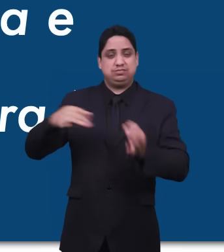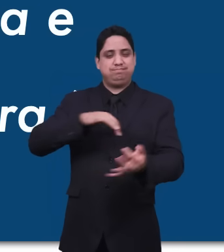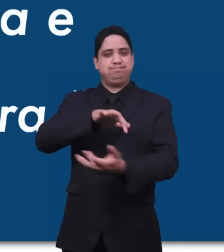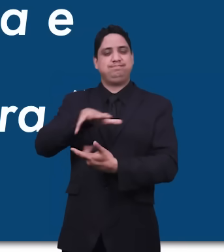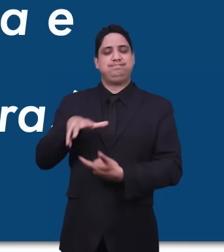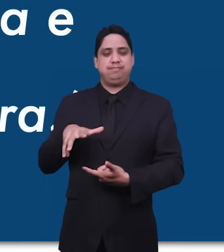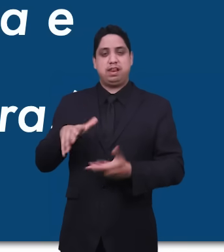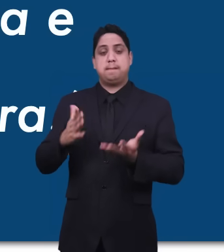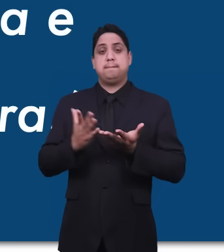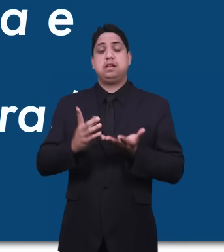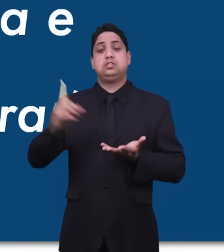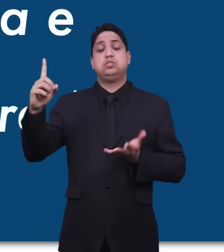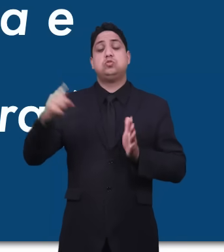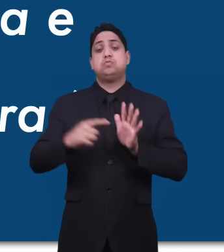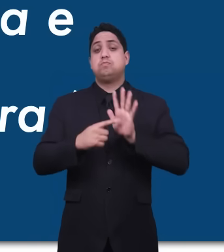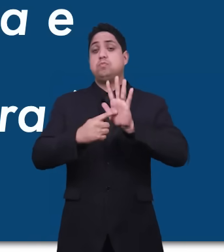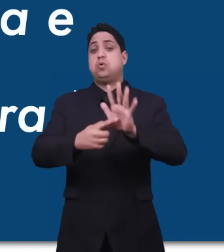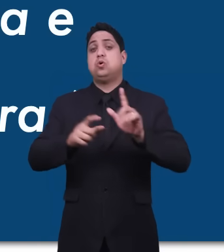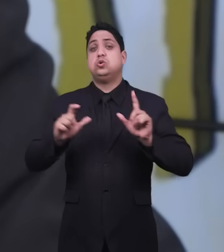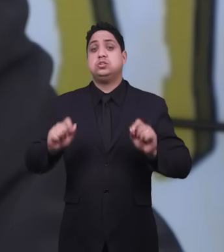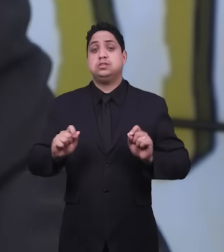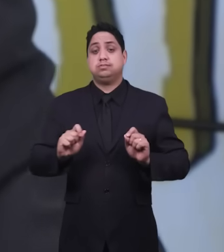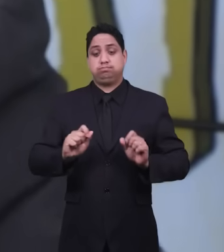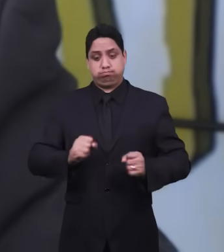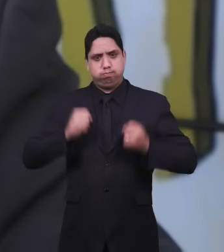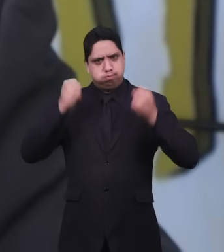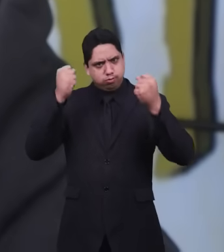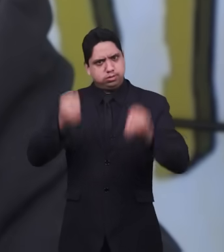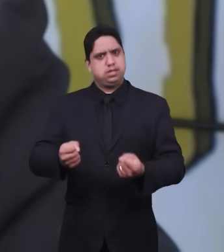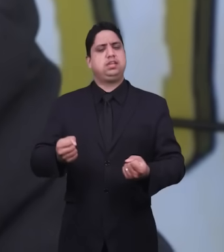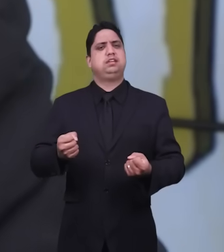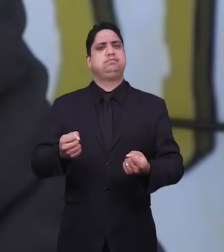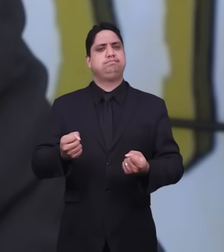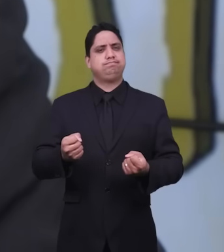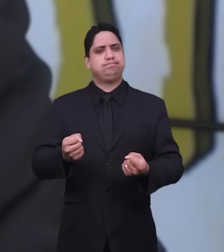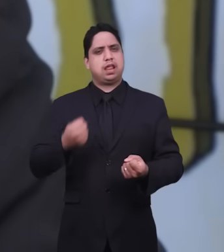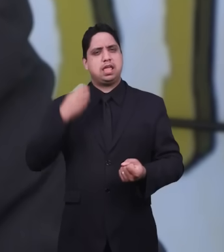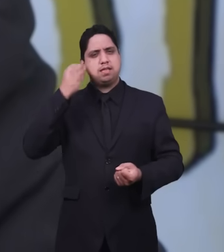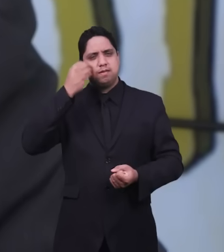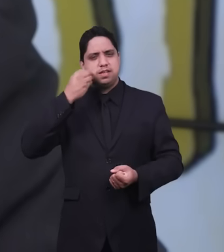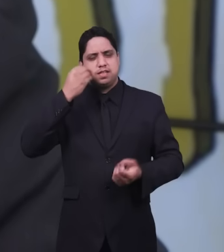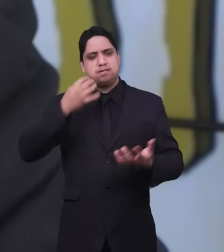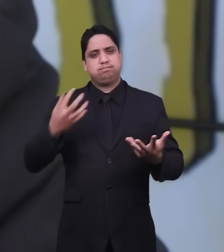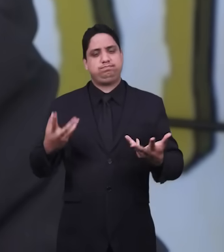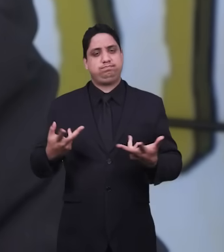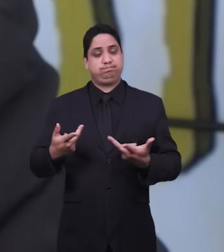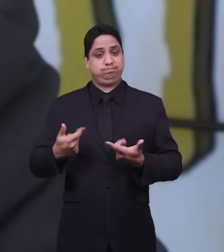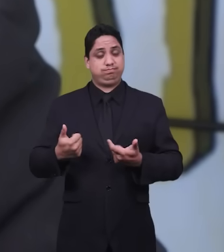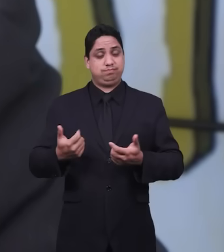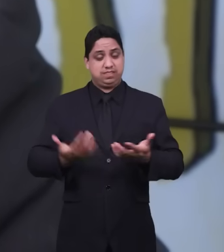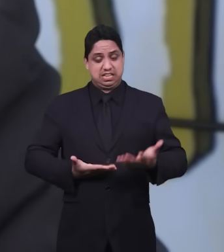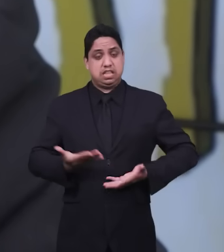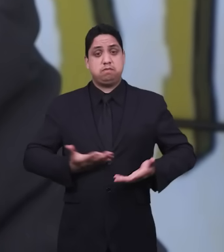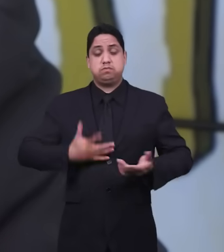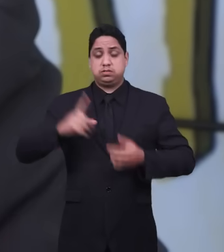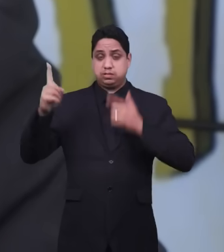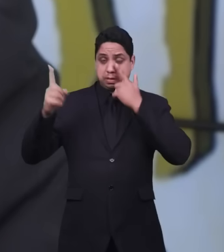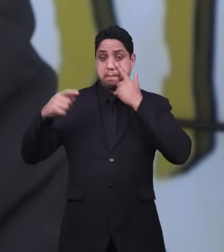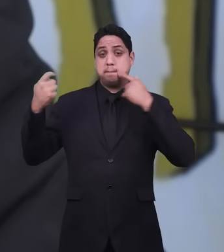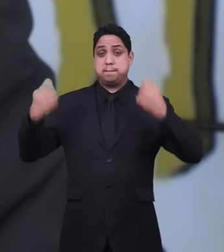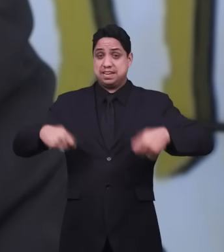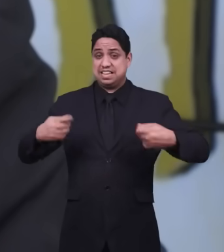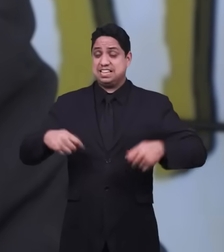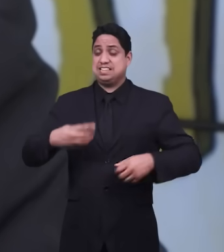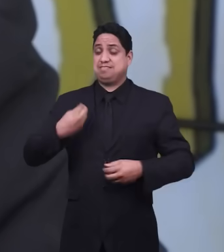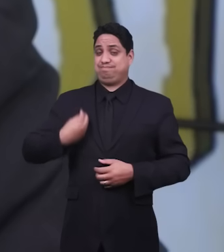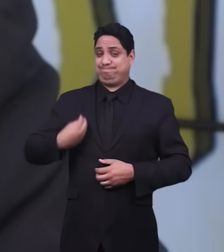Então a palavra fala a respeito dessa virtude, dessa experiência maravilhosa que o servo de Deus tem que